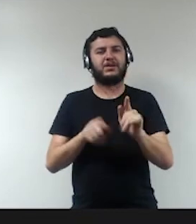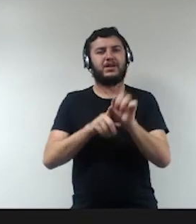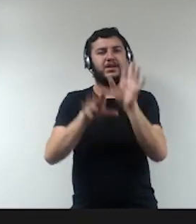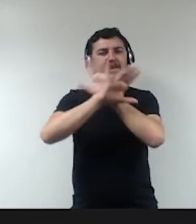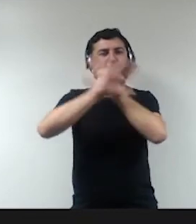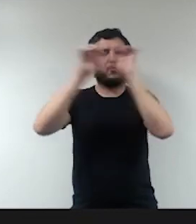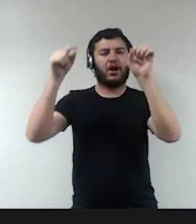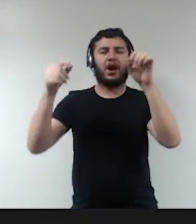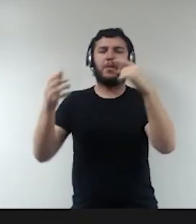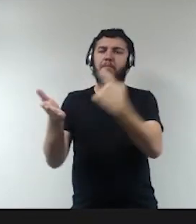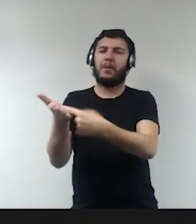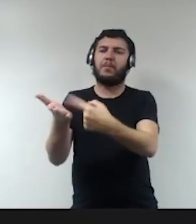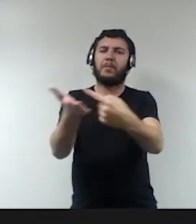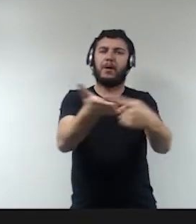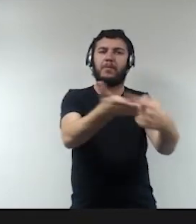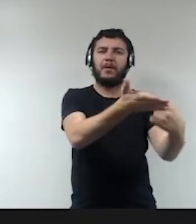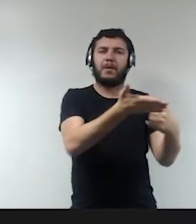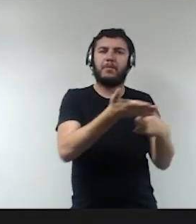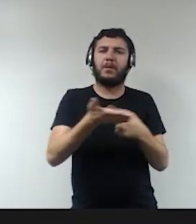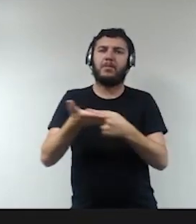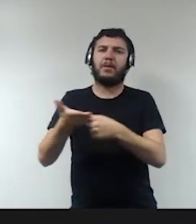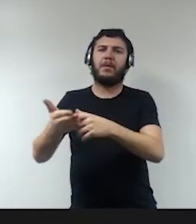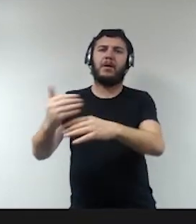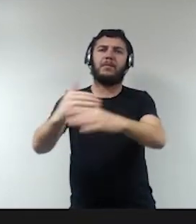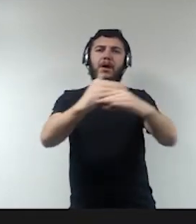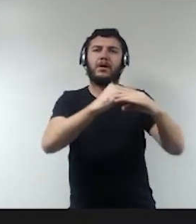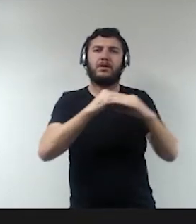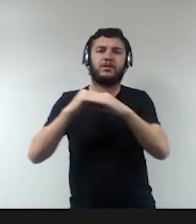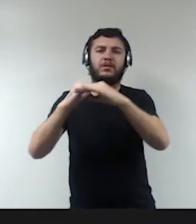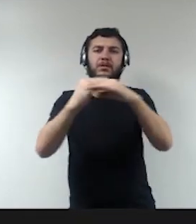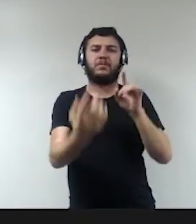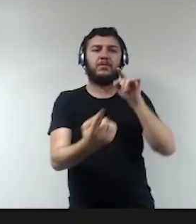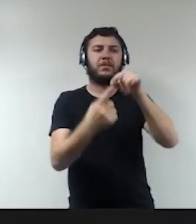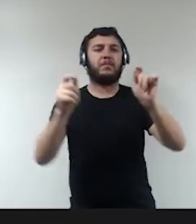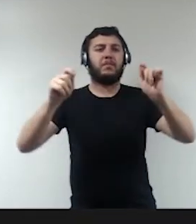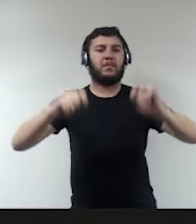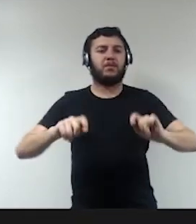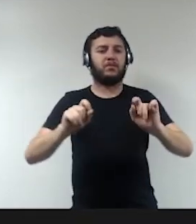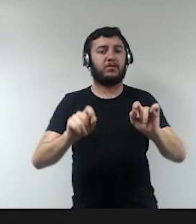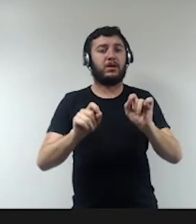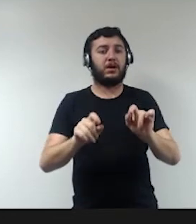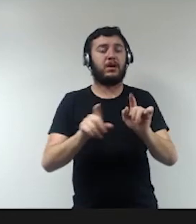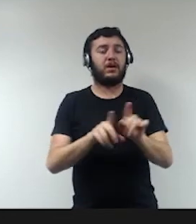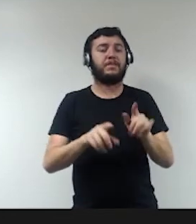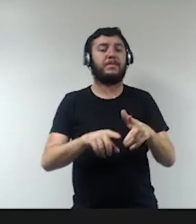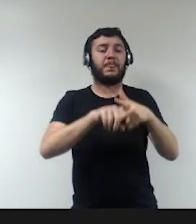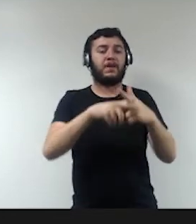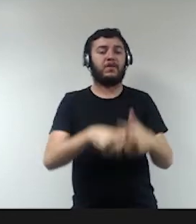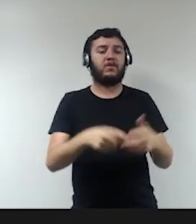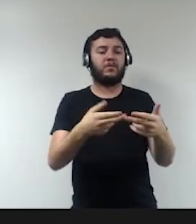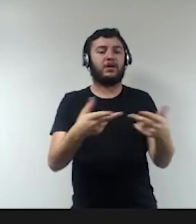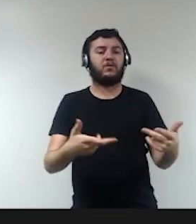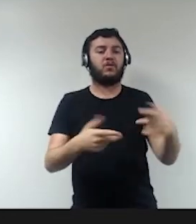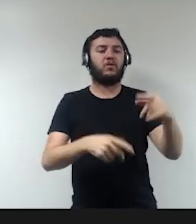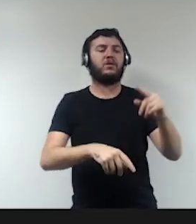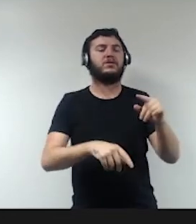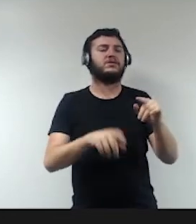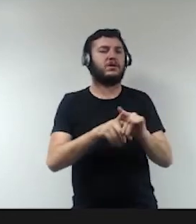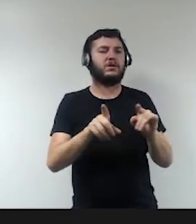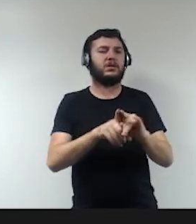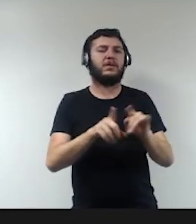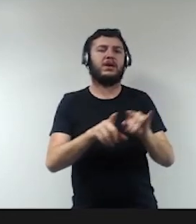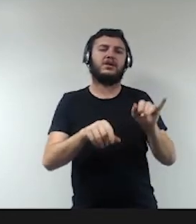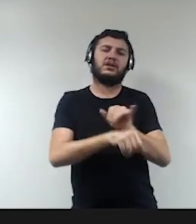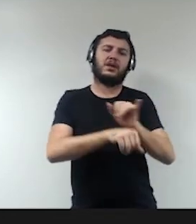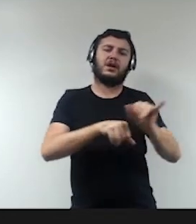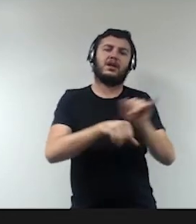no sentido de fomentar a utilização desses instrumentos, né, adequados e mais ágeis de